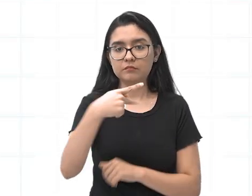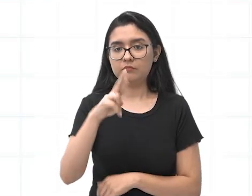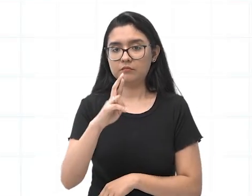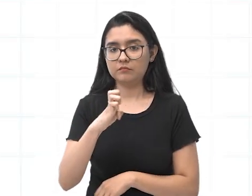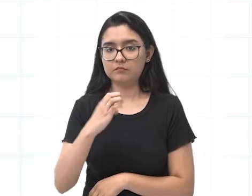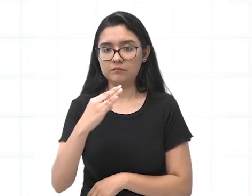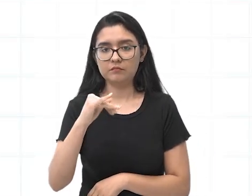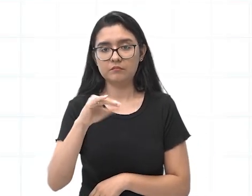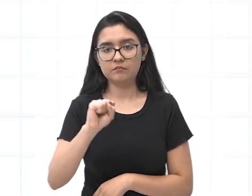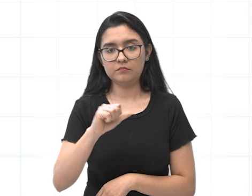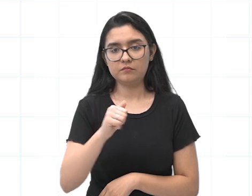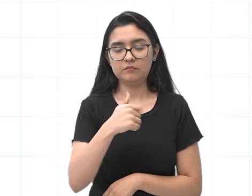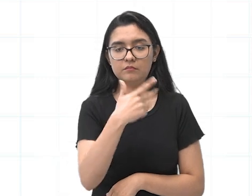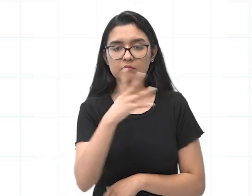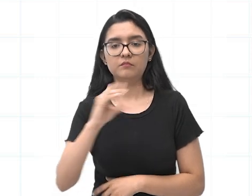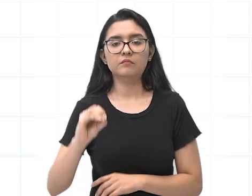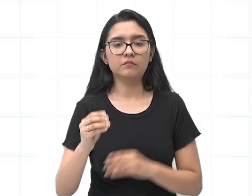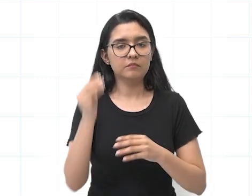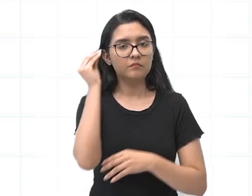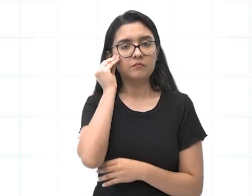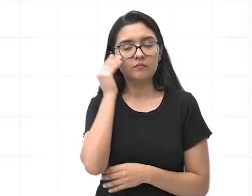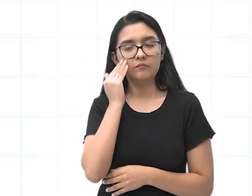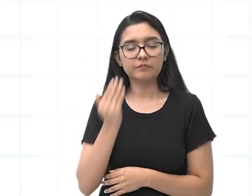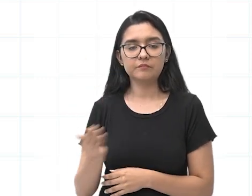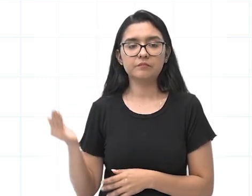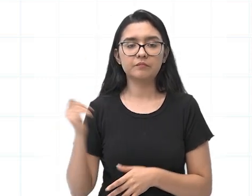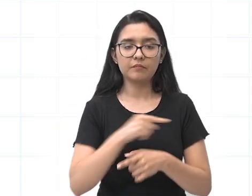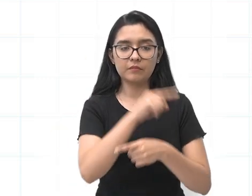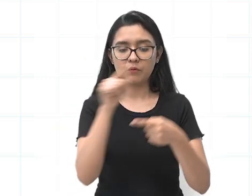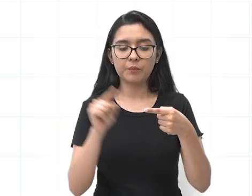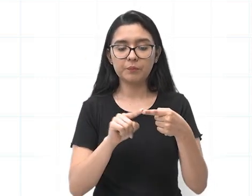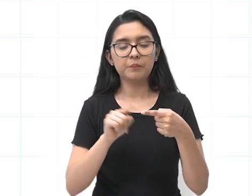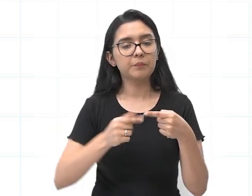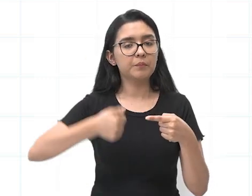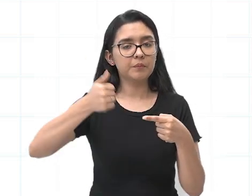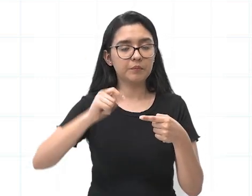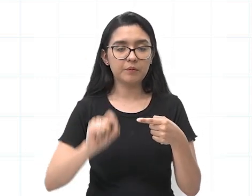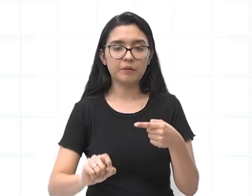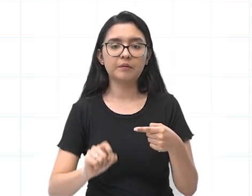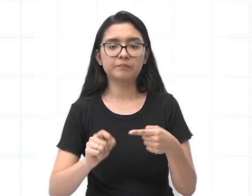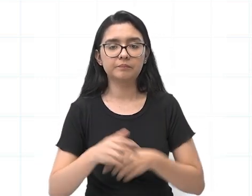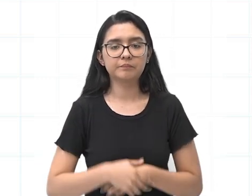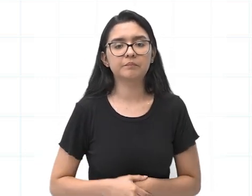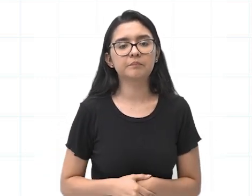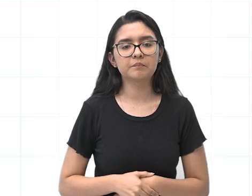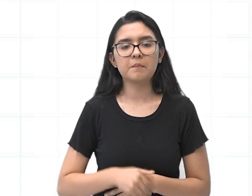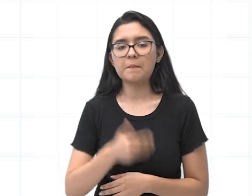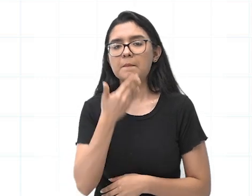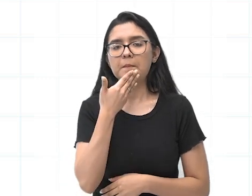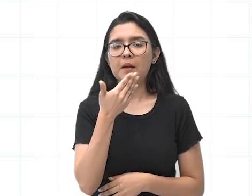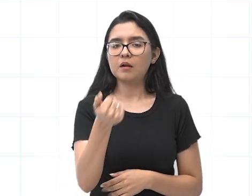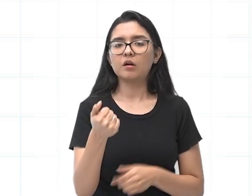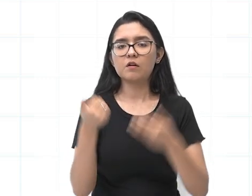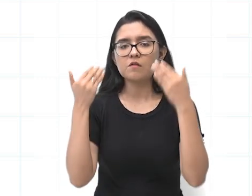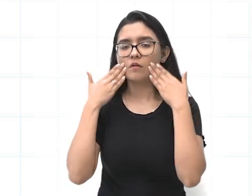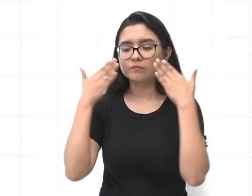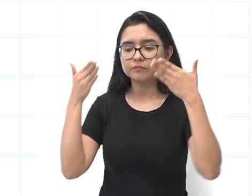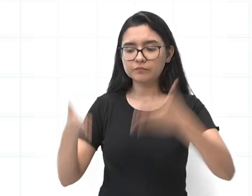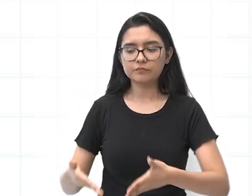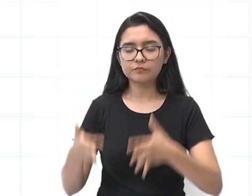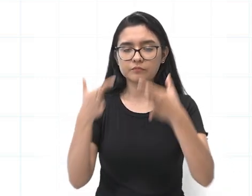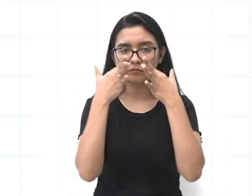o nosso alvo, né? Ele tem várias divisões, mas eu quero que vocês se concentrem ali